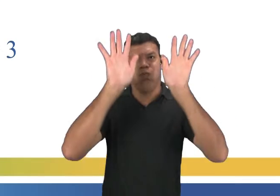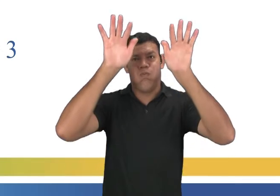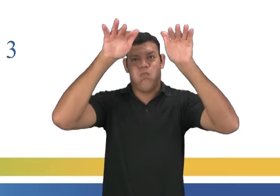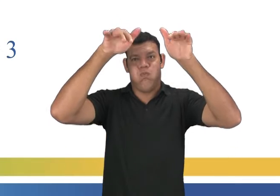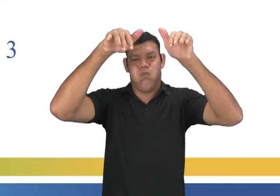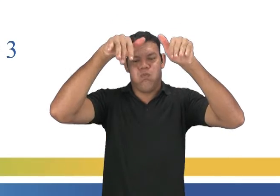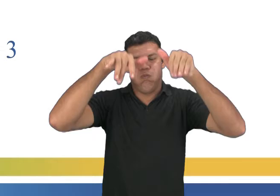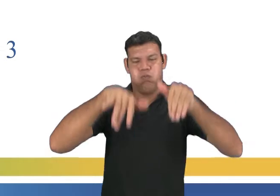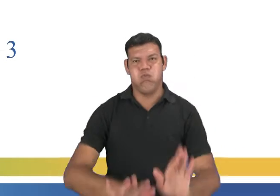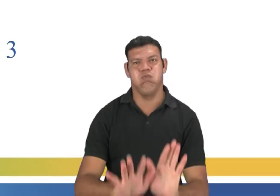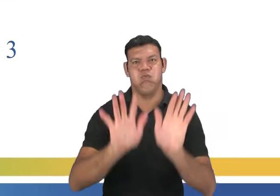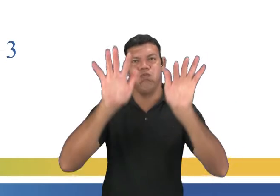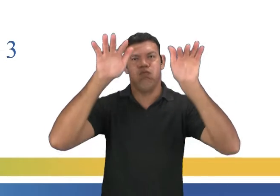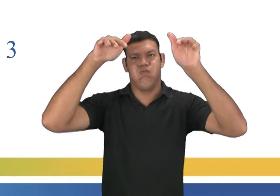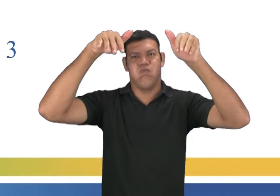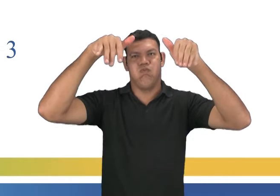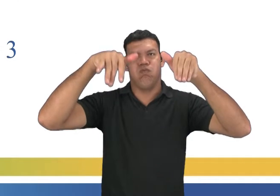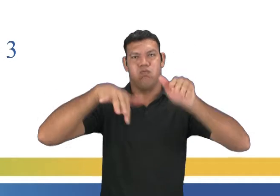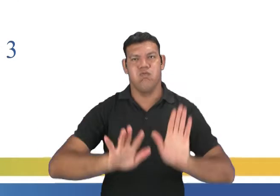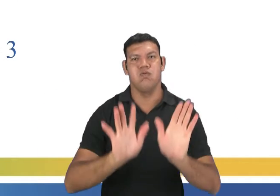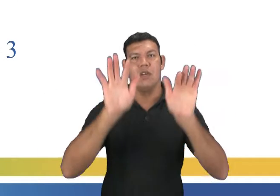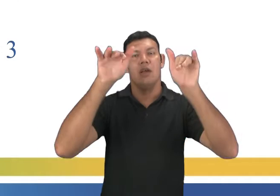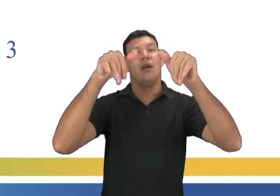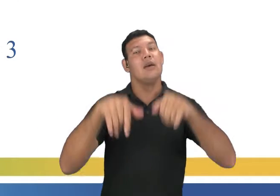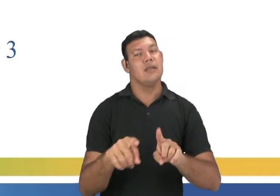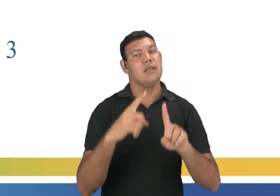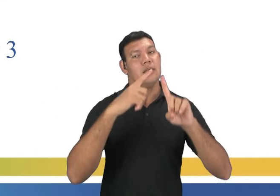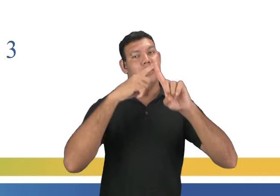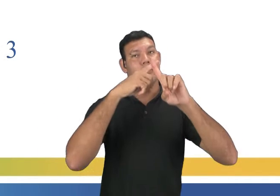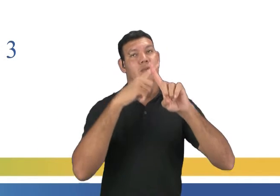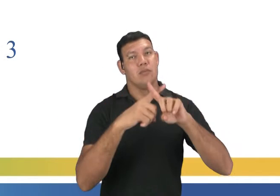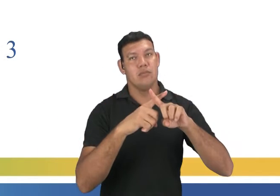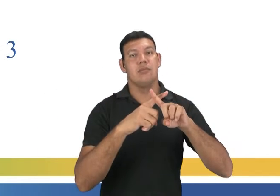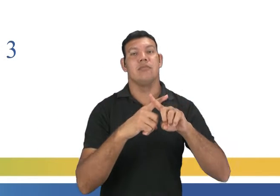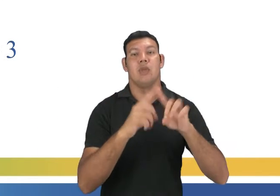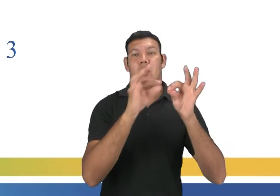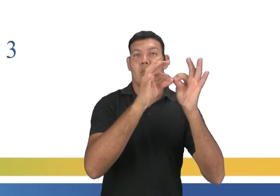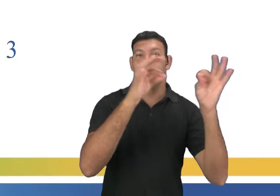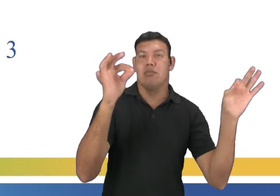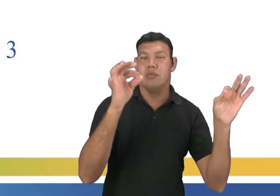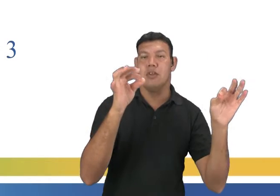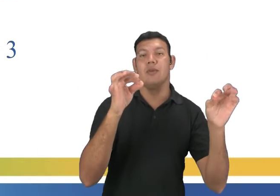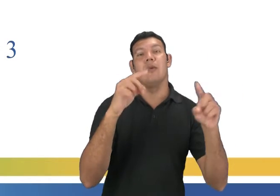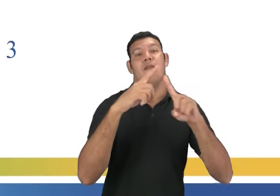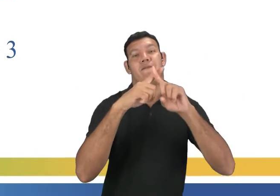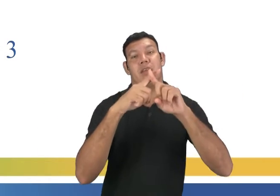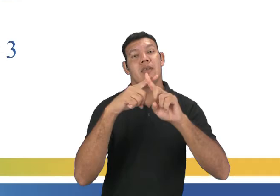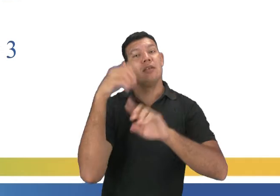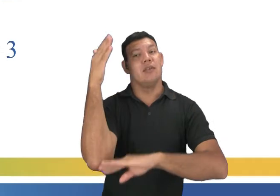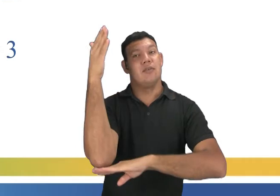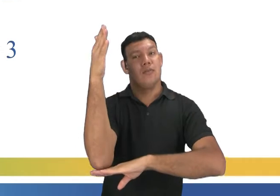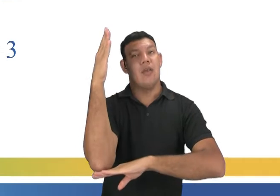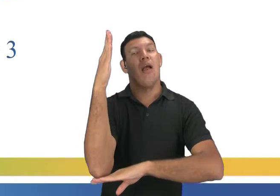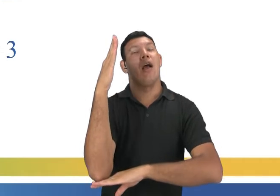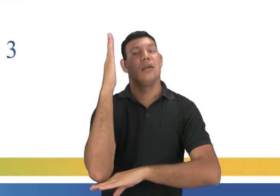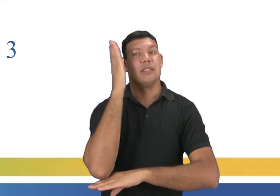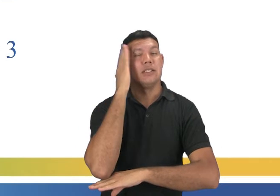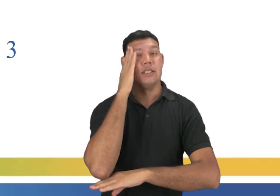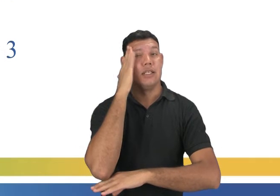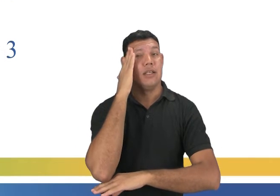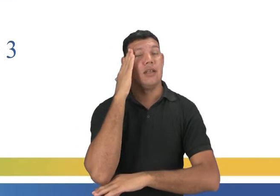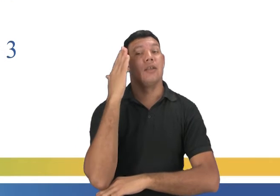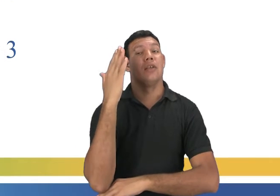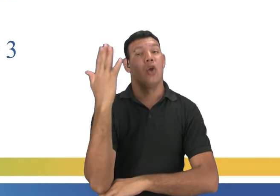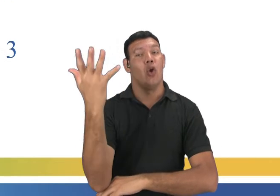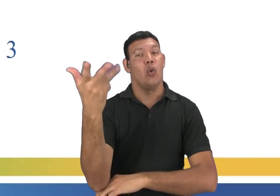de um tsunami, a frequência dele, multiplica um pelo outro, sabe aí a velocidade, e sabendo a velocidade é possível